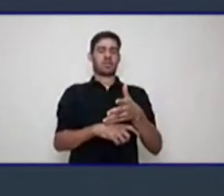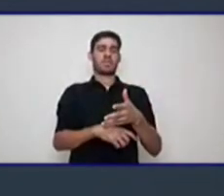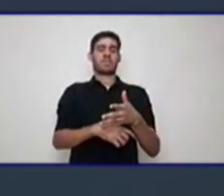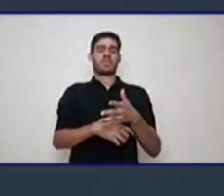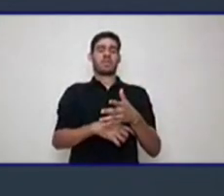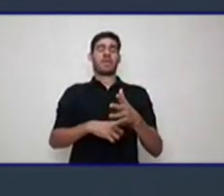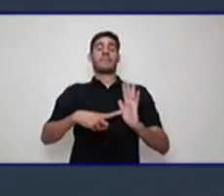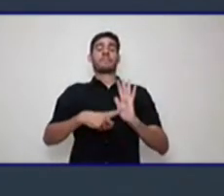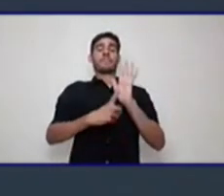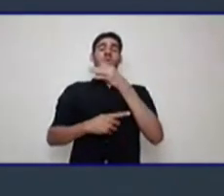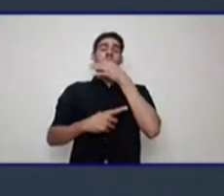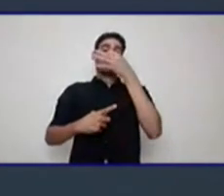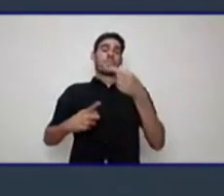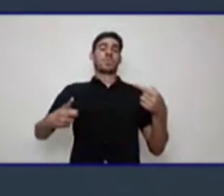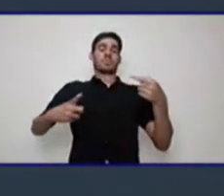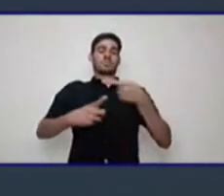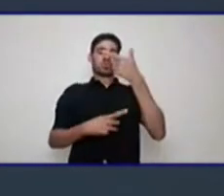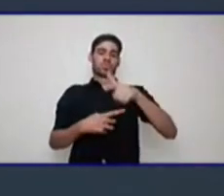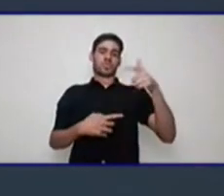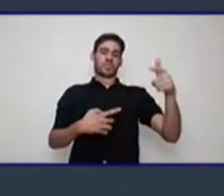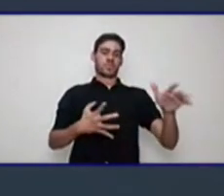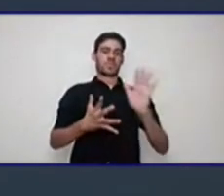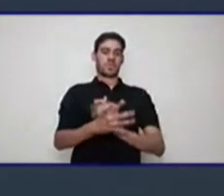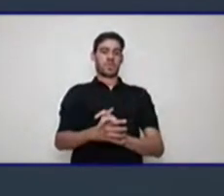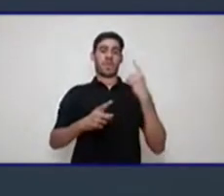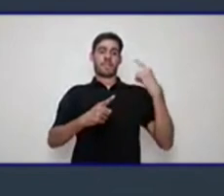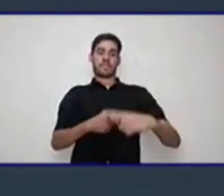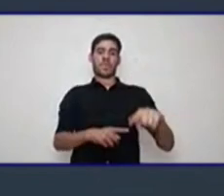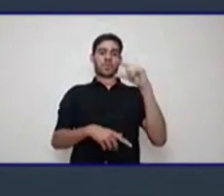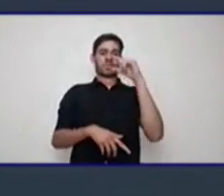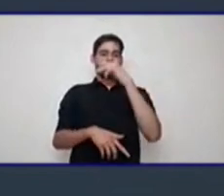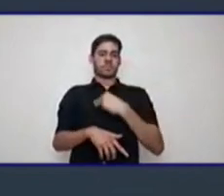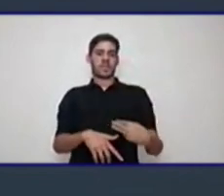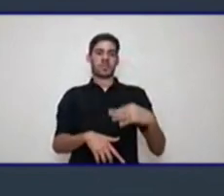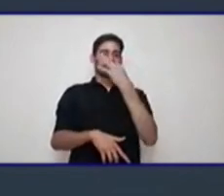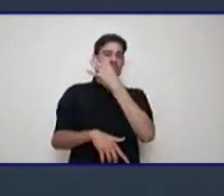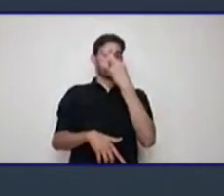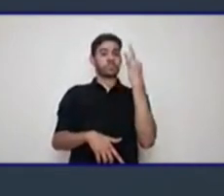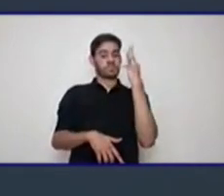uma divergência na divergência, porque o ministro Tarcísio Vieira de Carvalho Neto